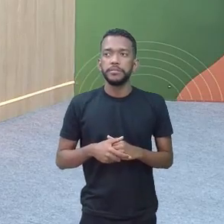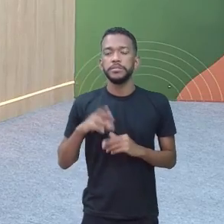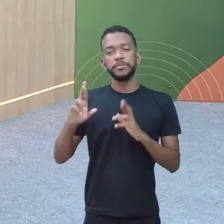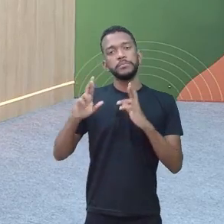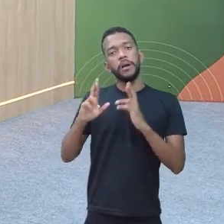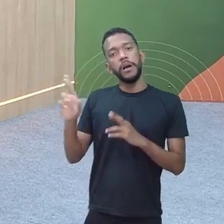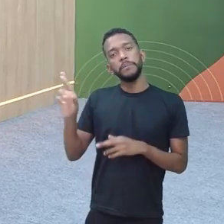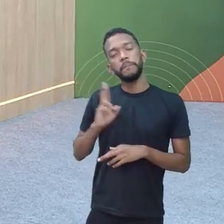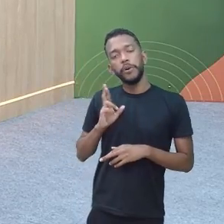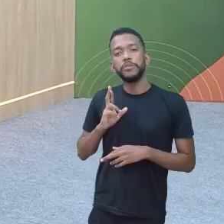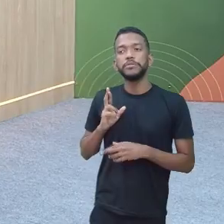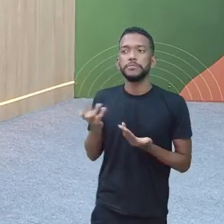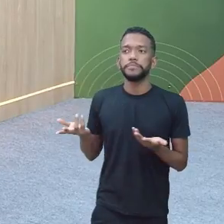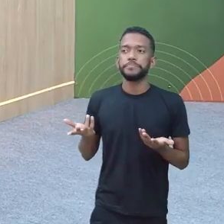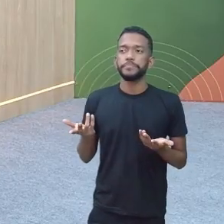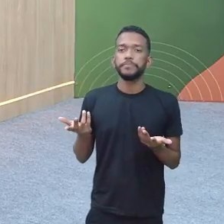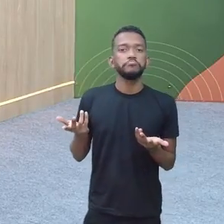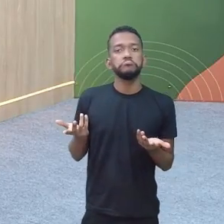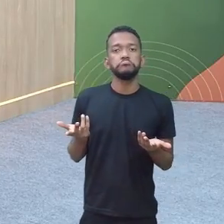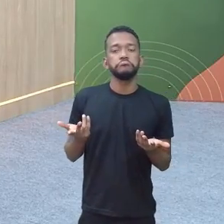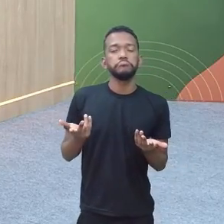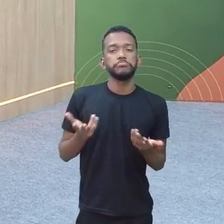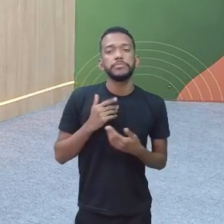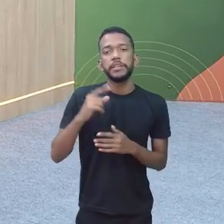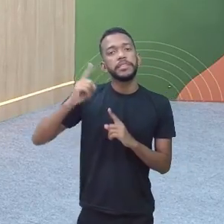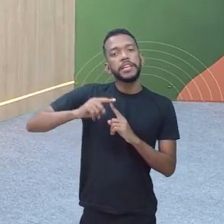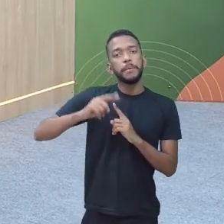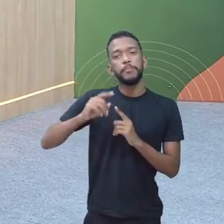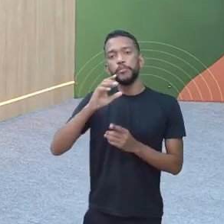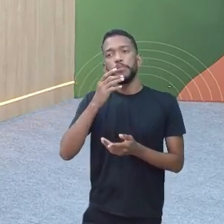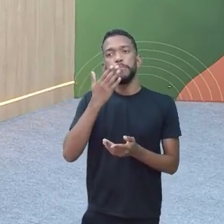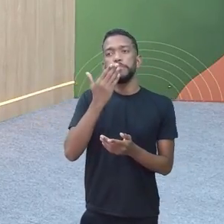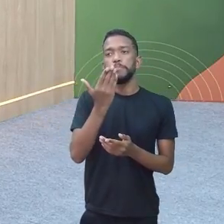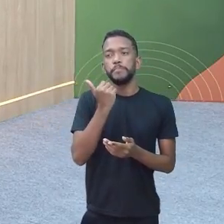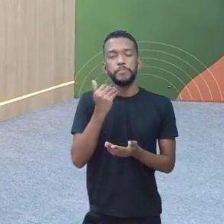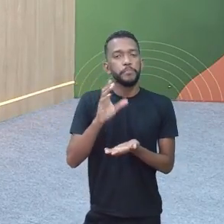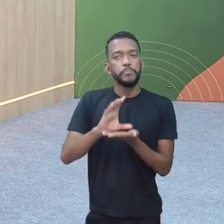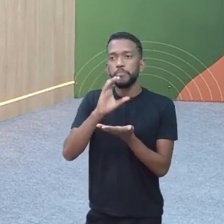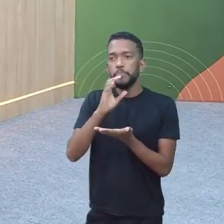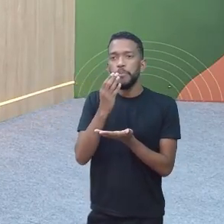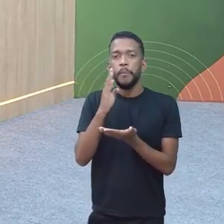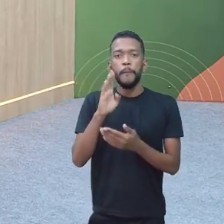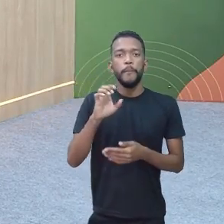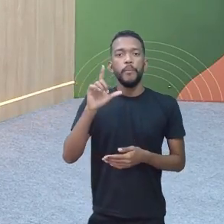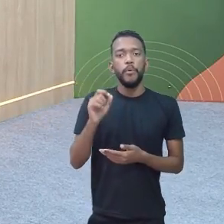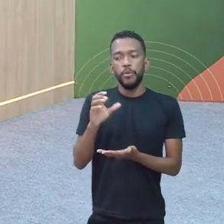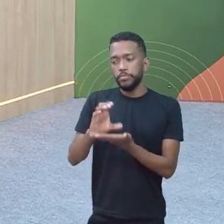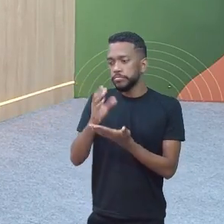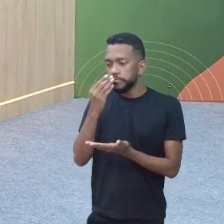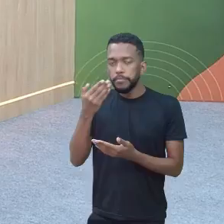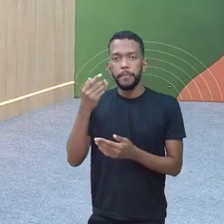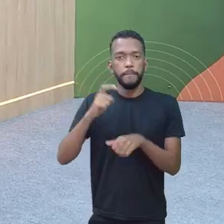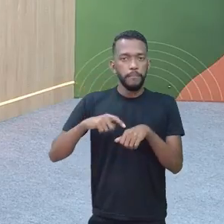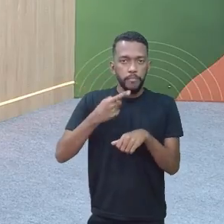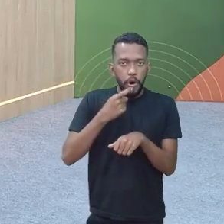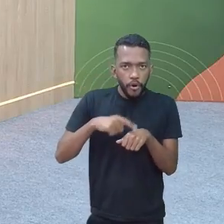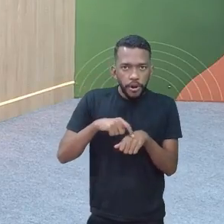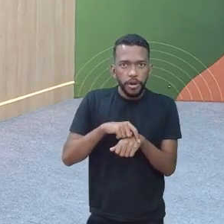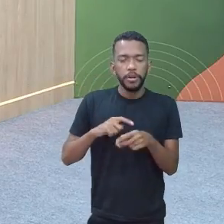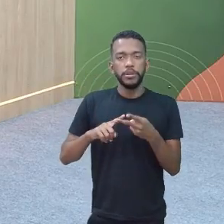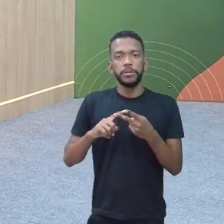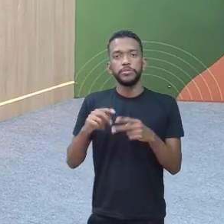está esperando que essa menina responda que tipo de bolo ela quer, qual o sabor do bolo que ela quer. Se é morango, se é chocolate, se é